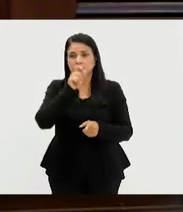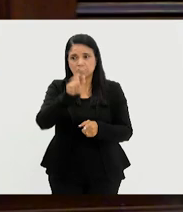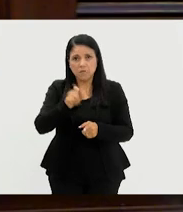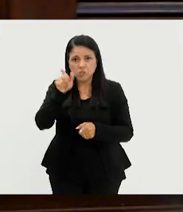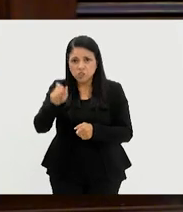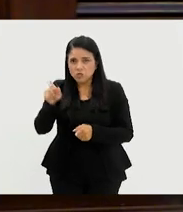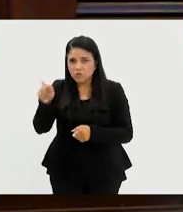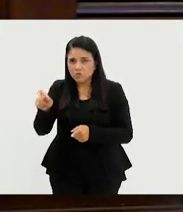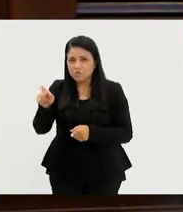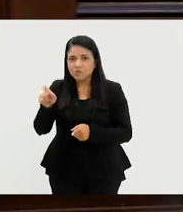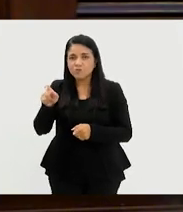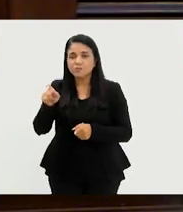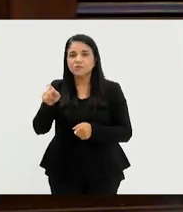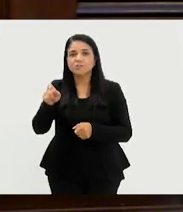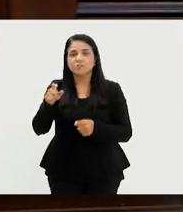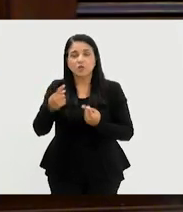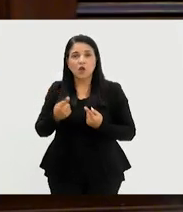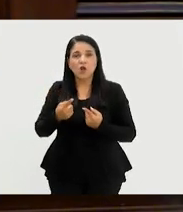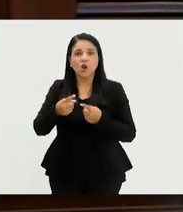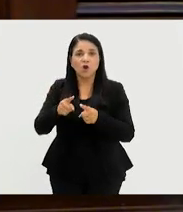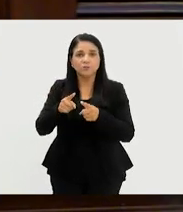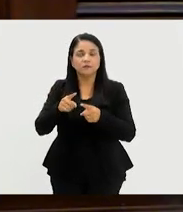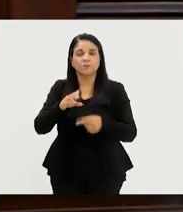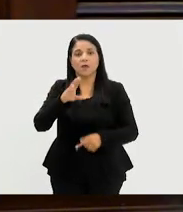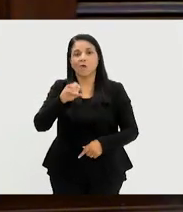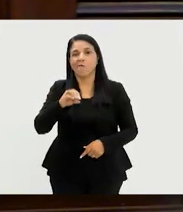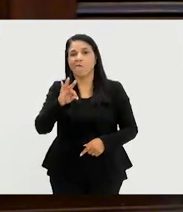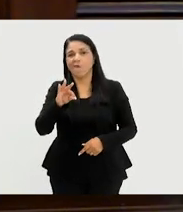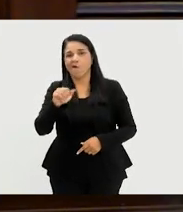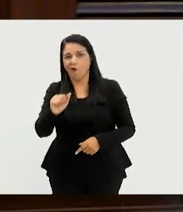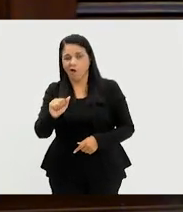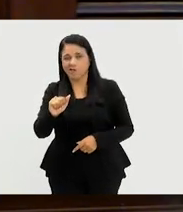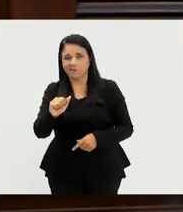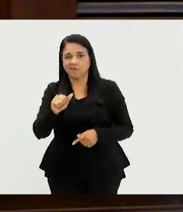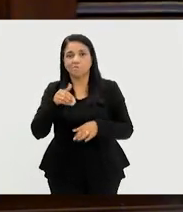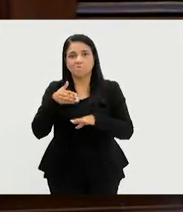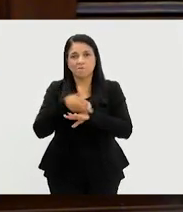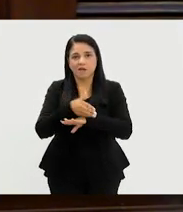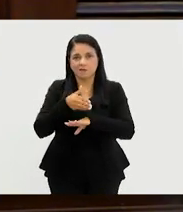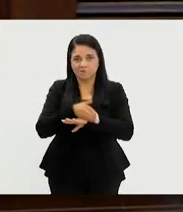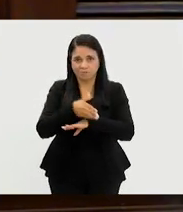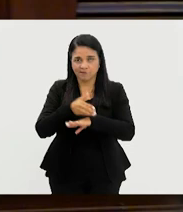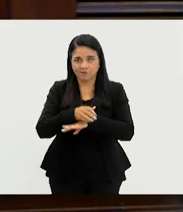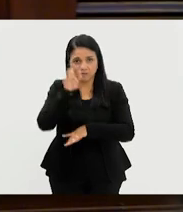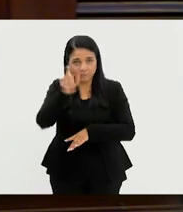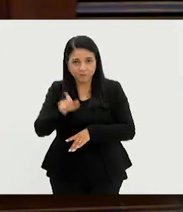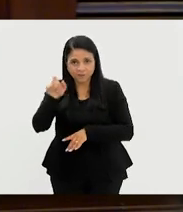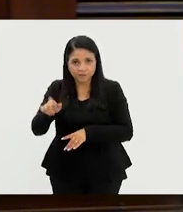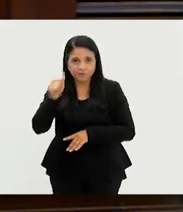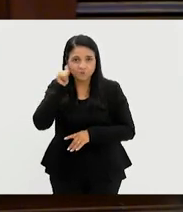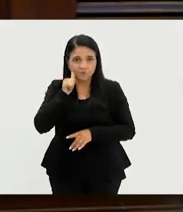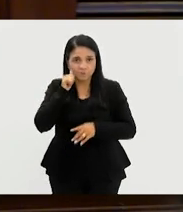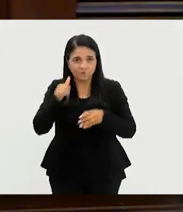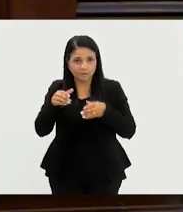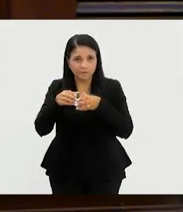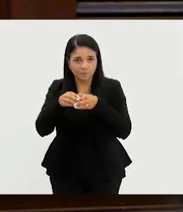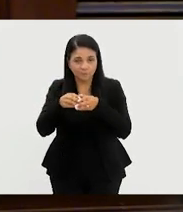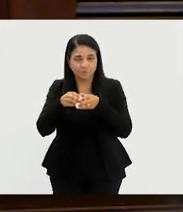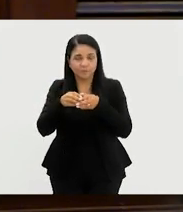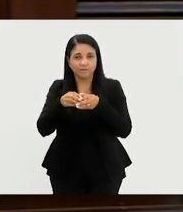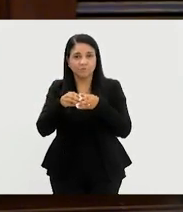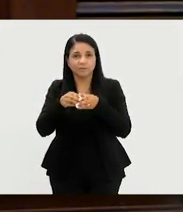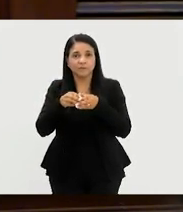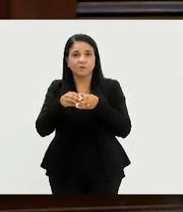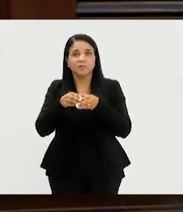a questão da cota tão necessária de participação das mulheres na disputa